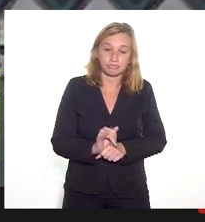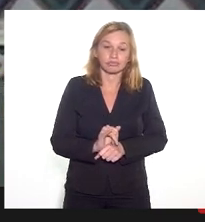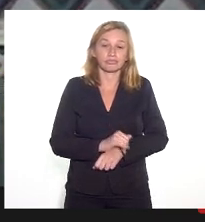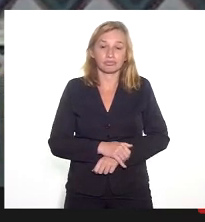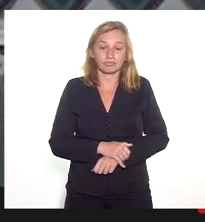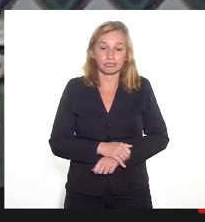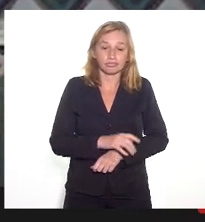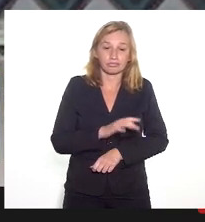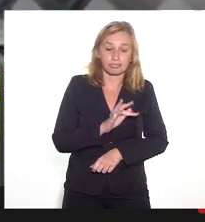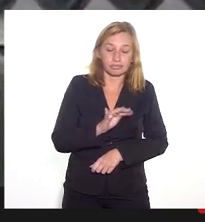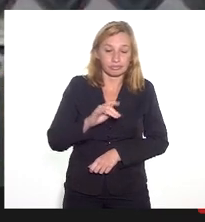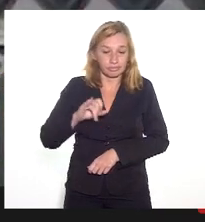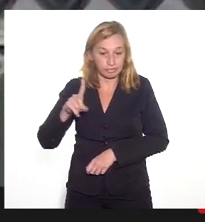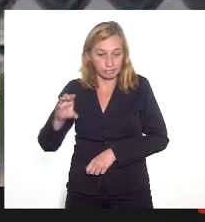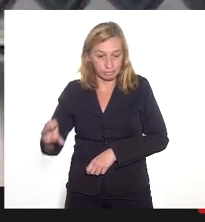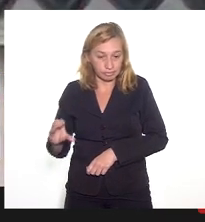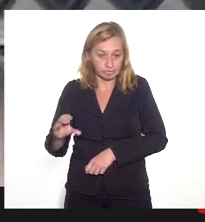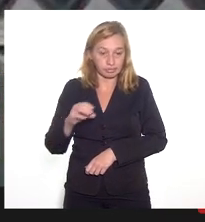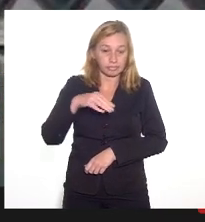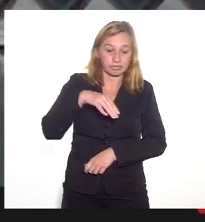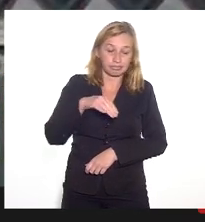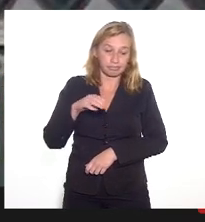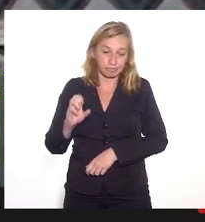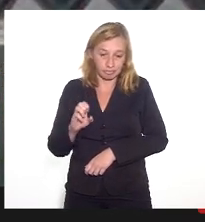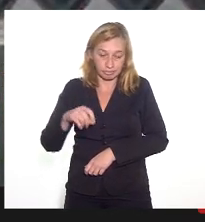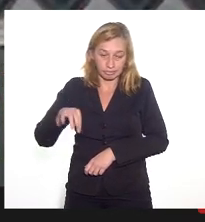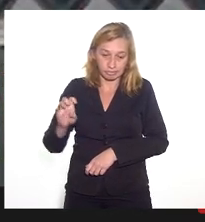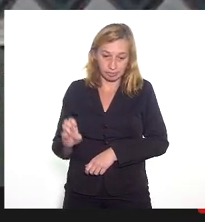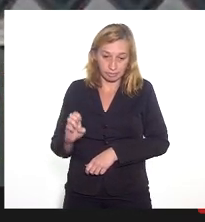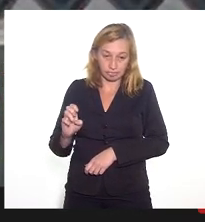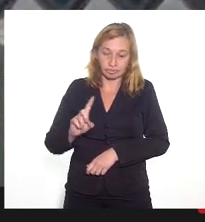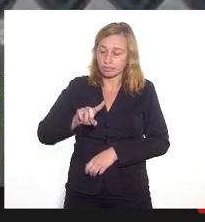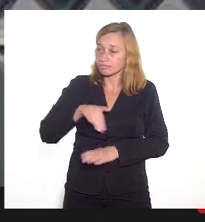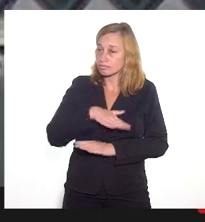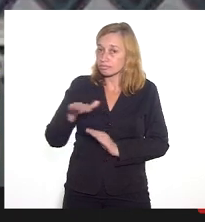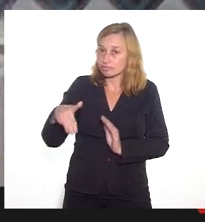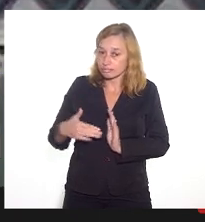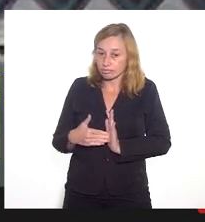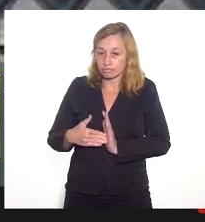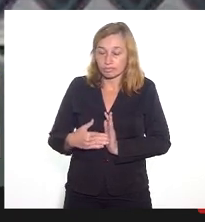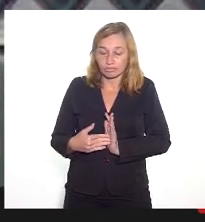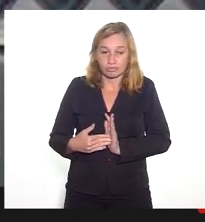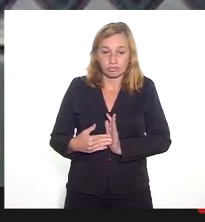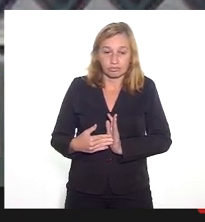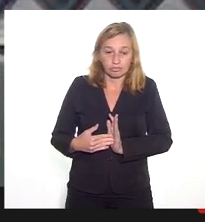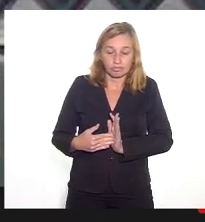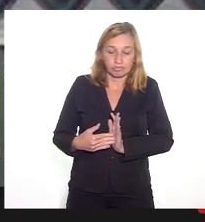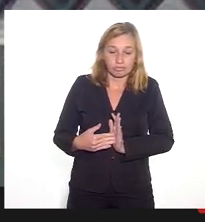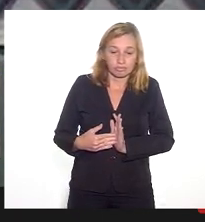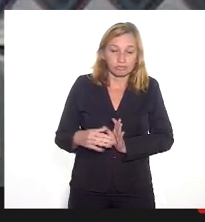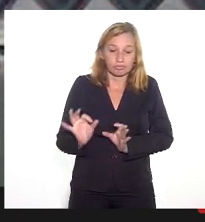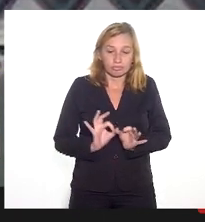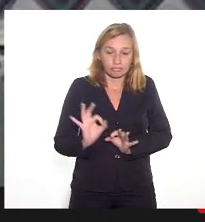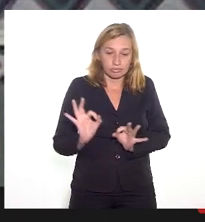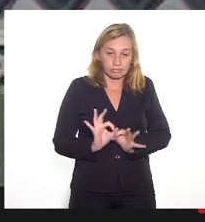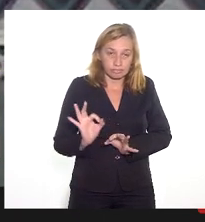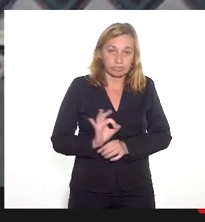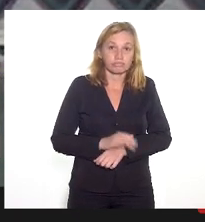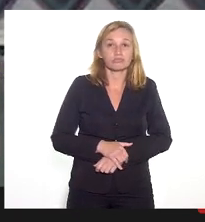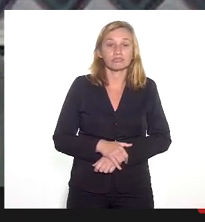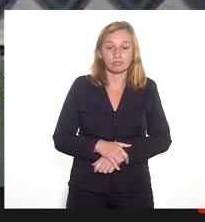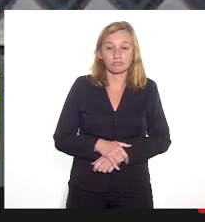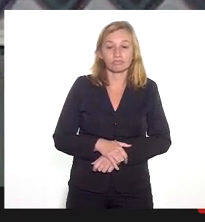a FNDC, como a MARC, como a ARC, enfim, com todas organizações